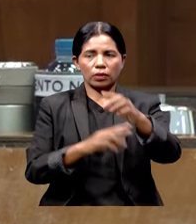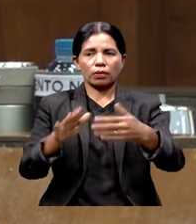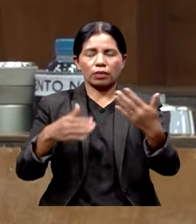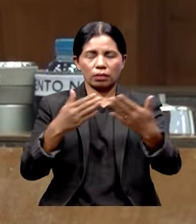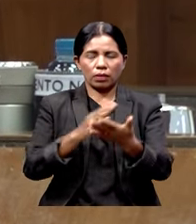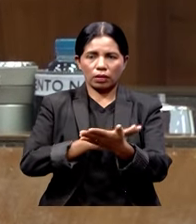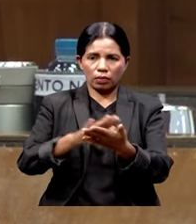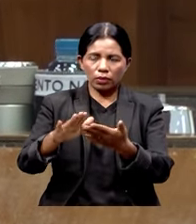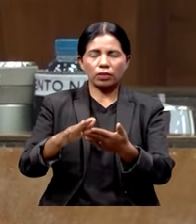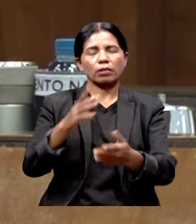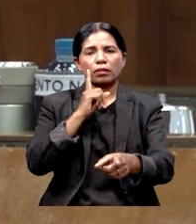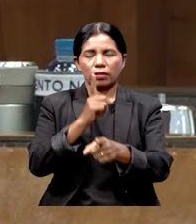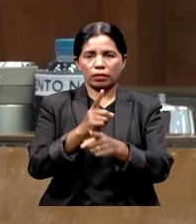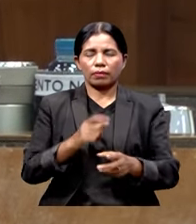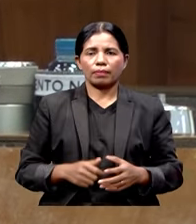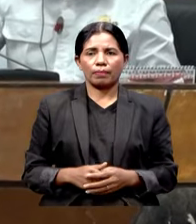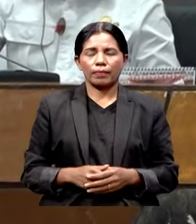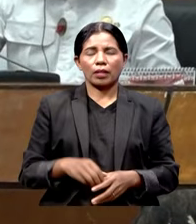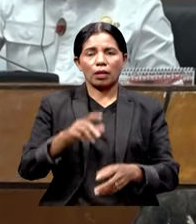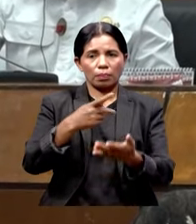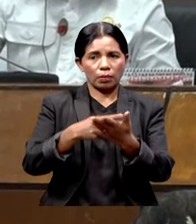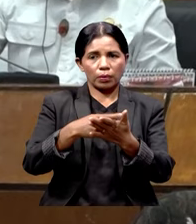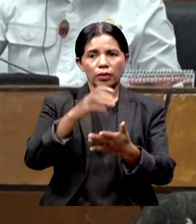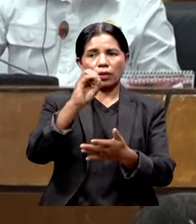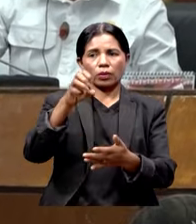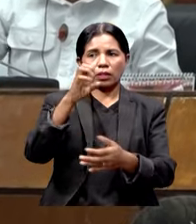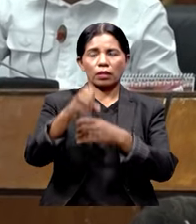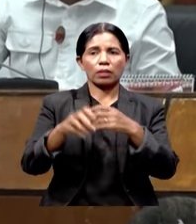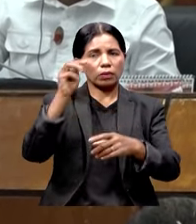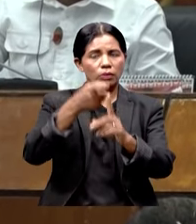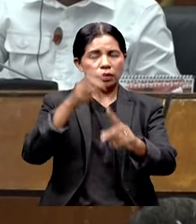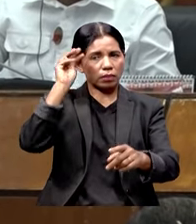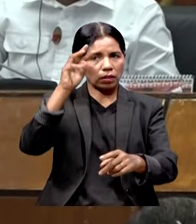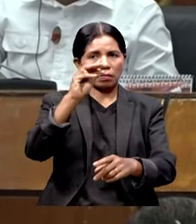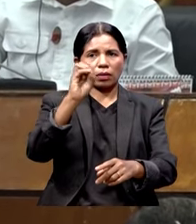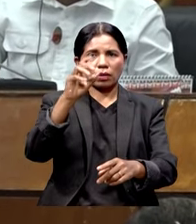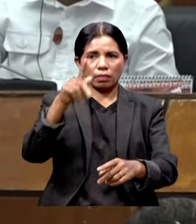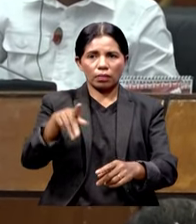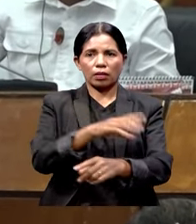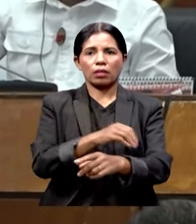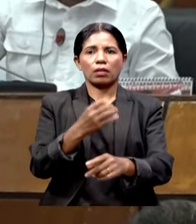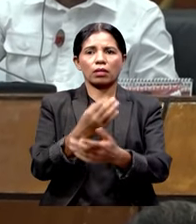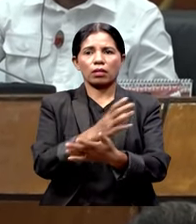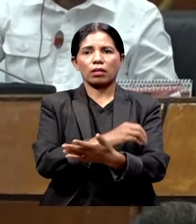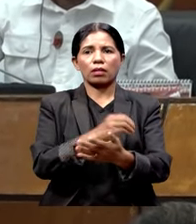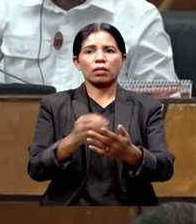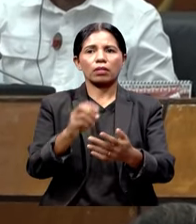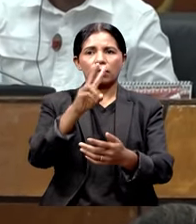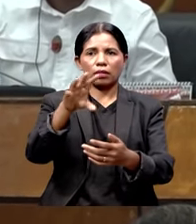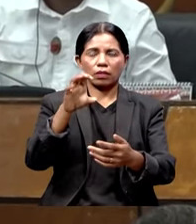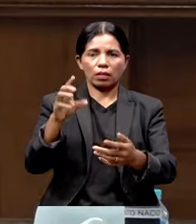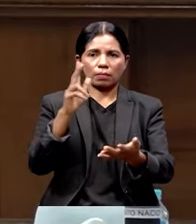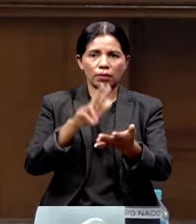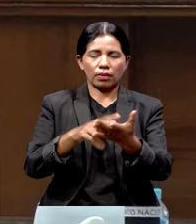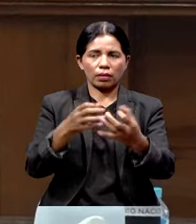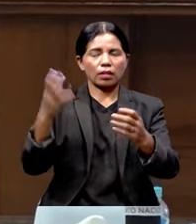rápido mais la lasilitan proposta OZE rinoron reselima husi Ministério de Obras Públicas ho montante tokon atus roh itululu liu aprovado ona